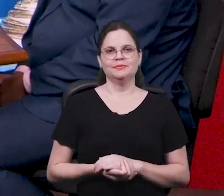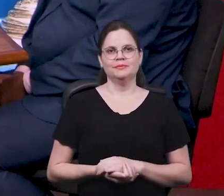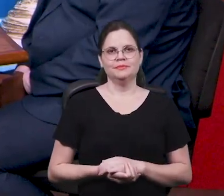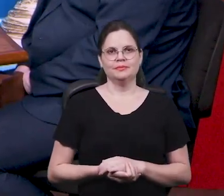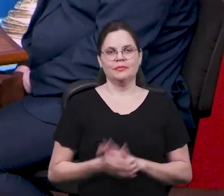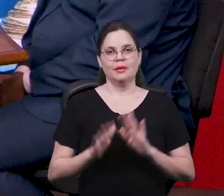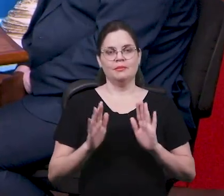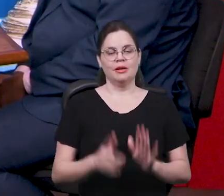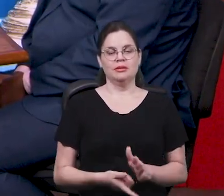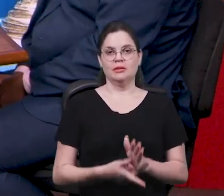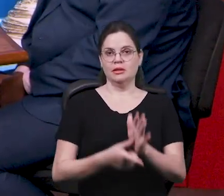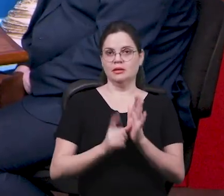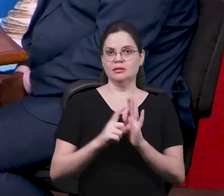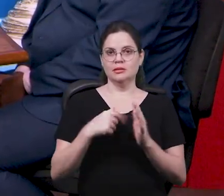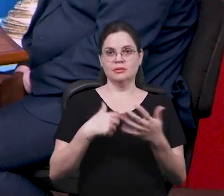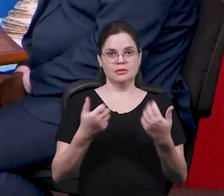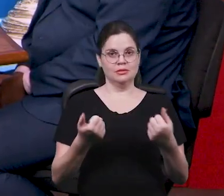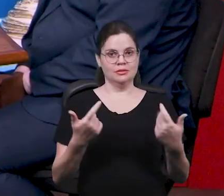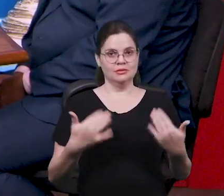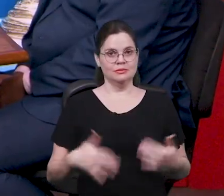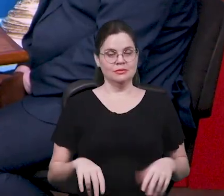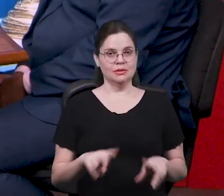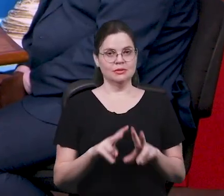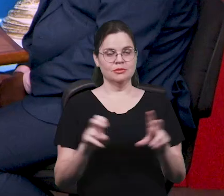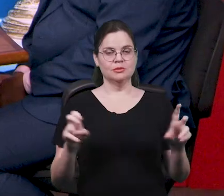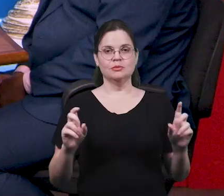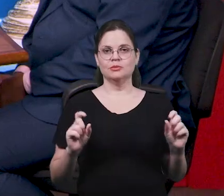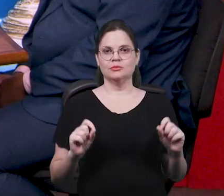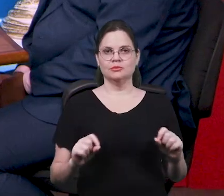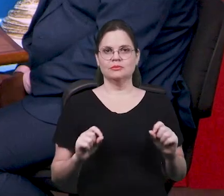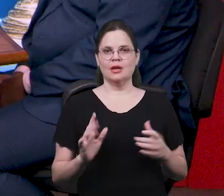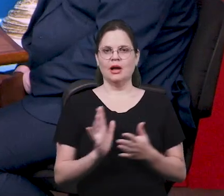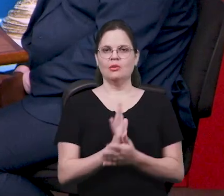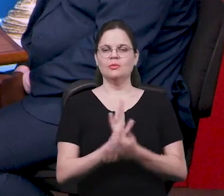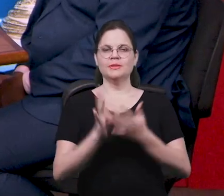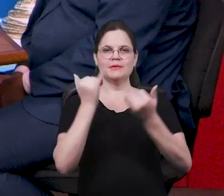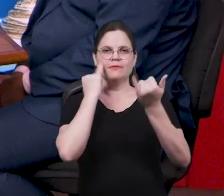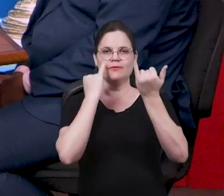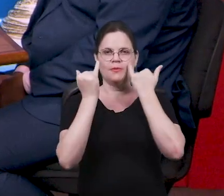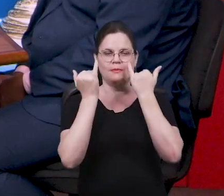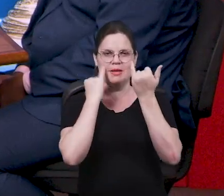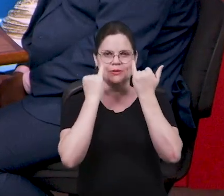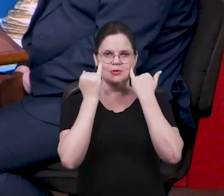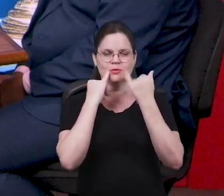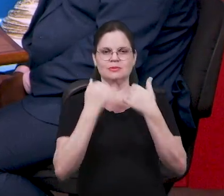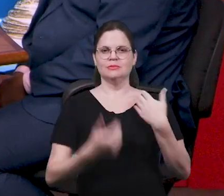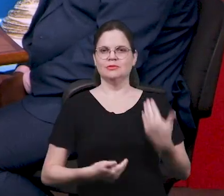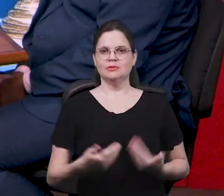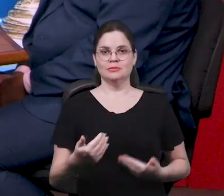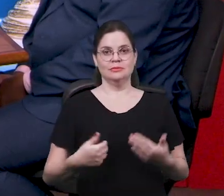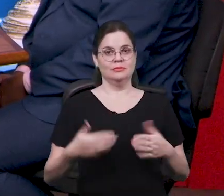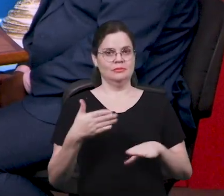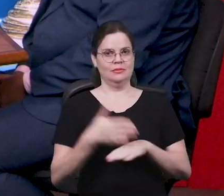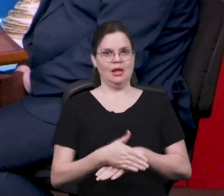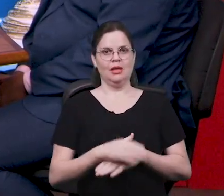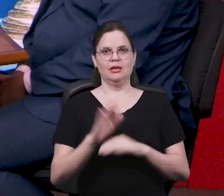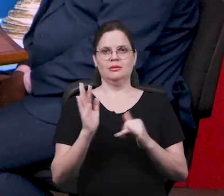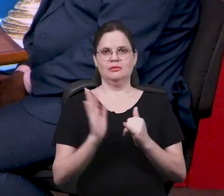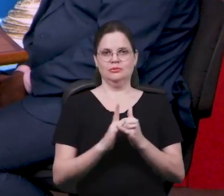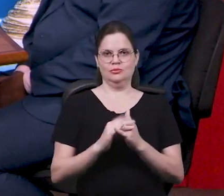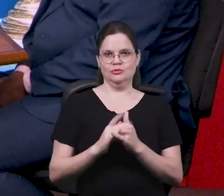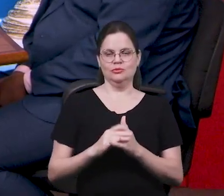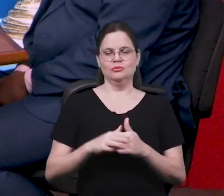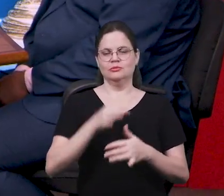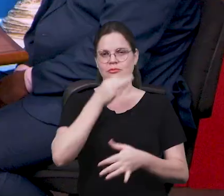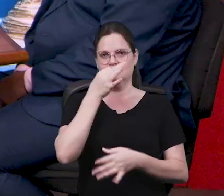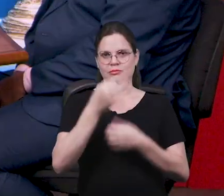gostaria antes de falar a respeito de algumas informações que os nossos irmãos entram no site, no